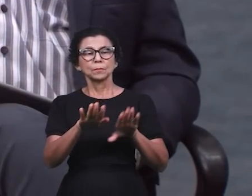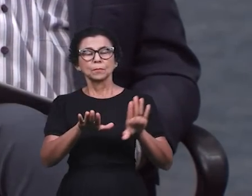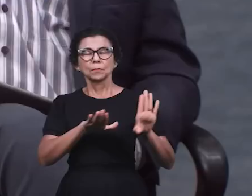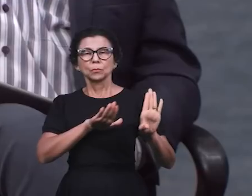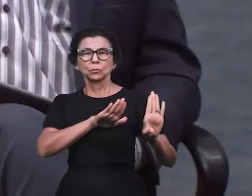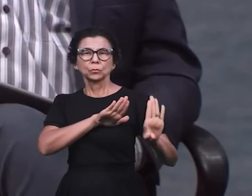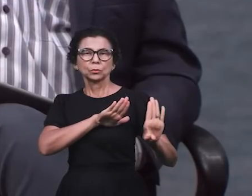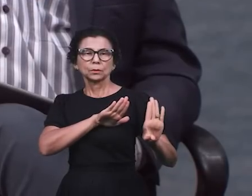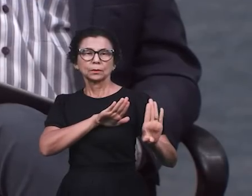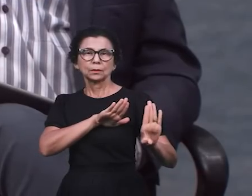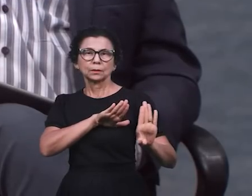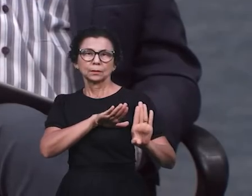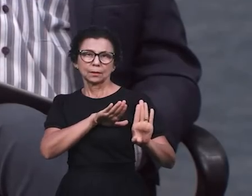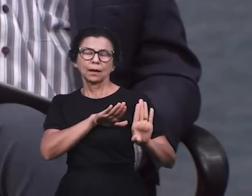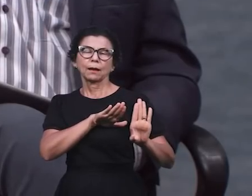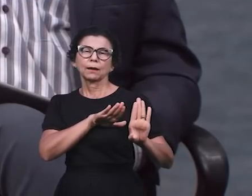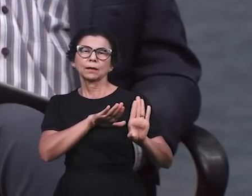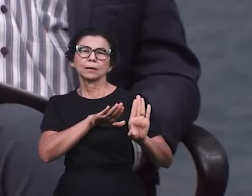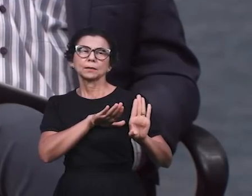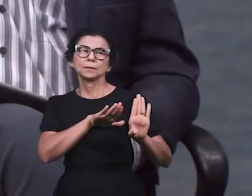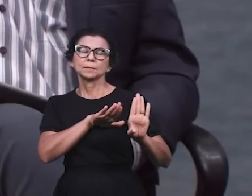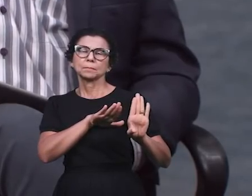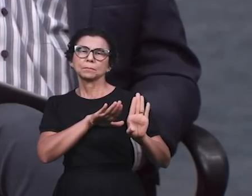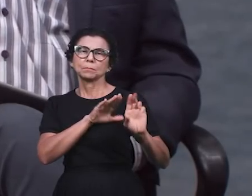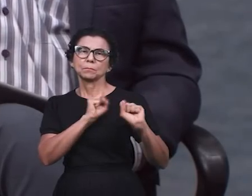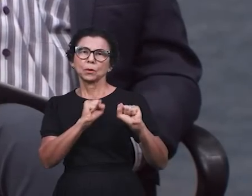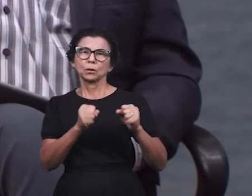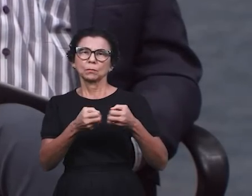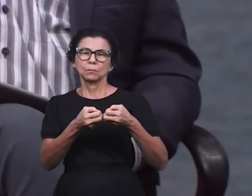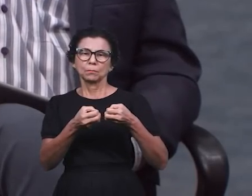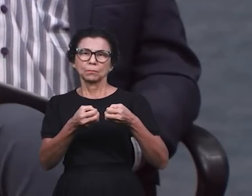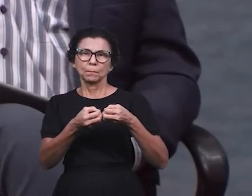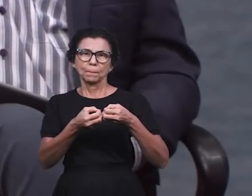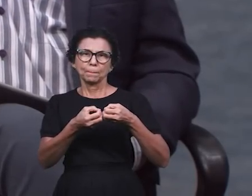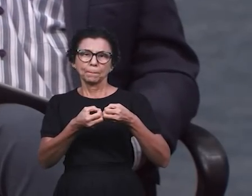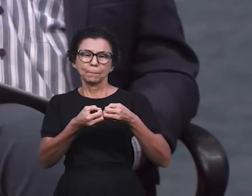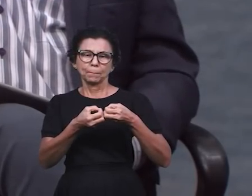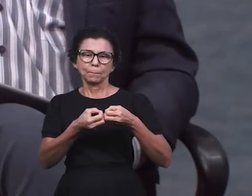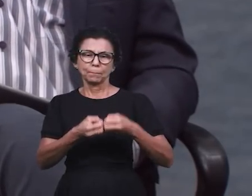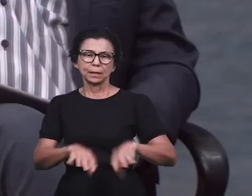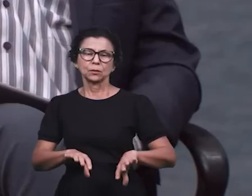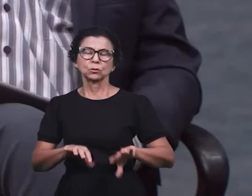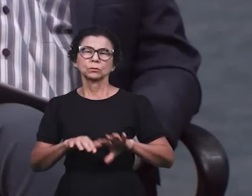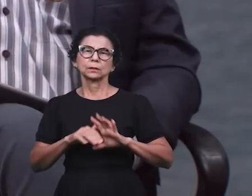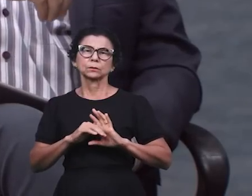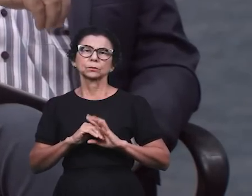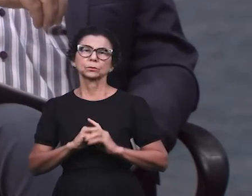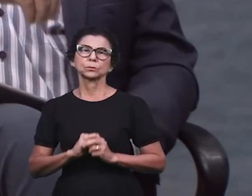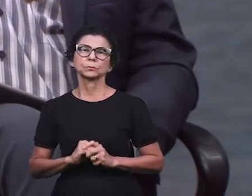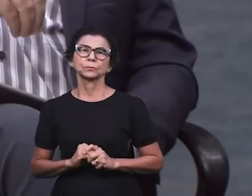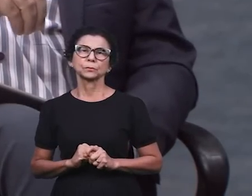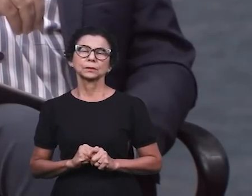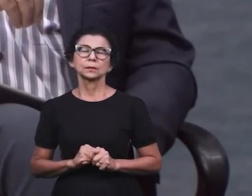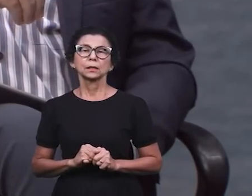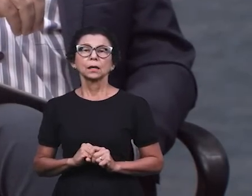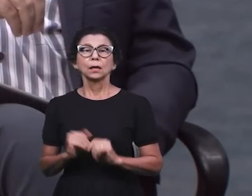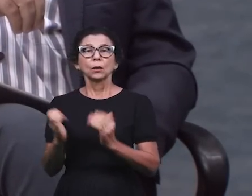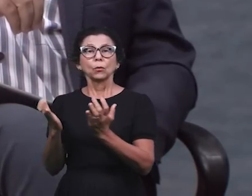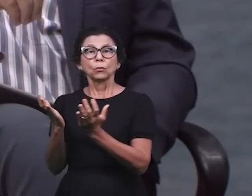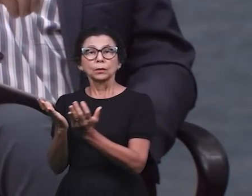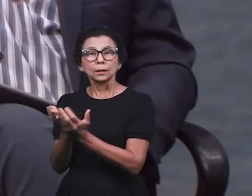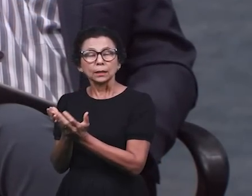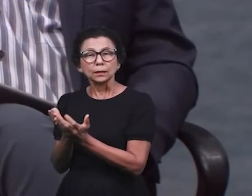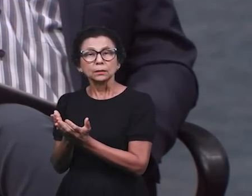prejuízo, vem algo que pode levar o crente que quer viver a doutrina, a verdadeira